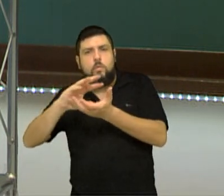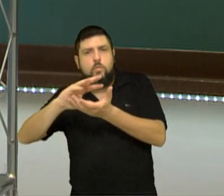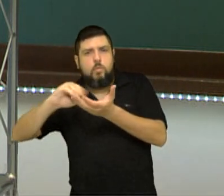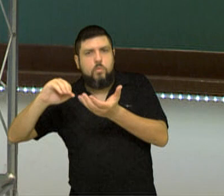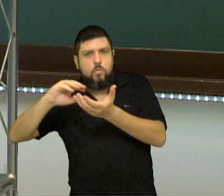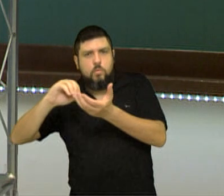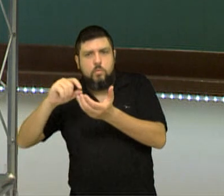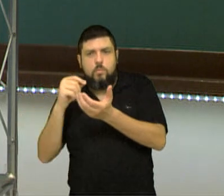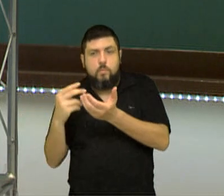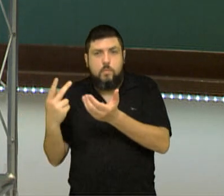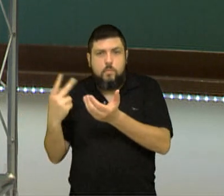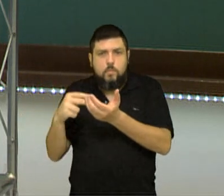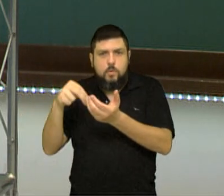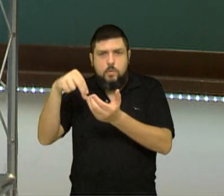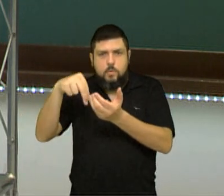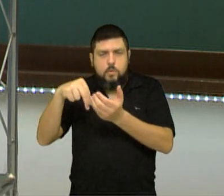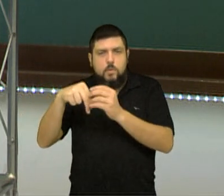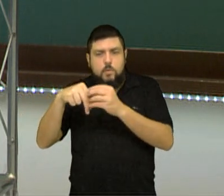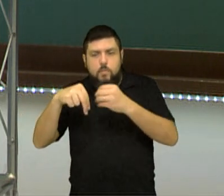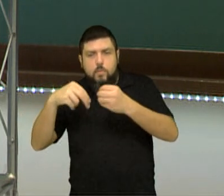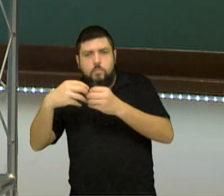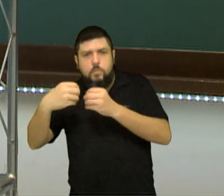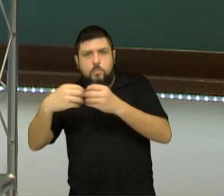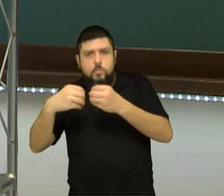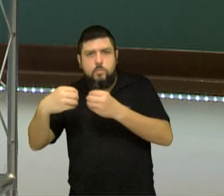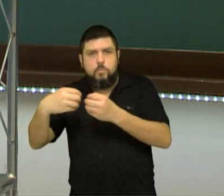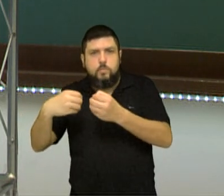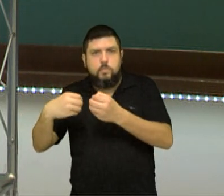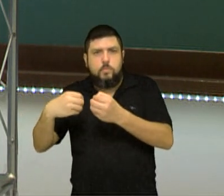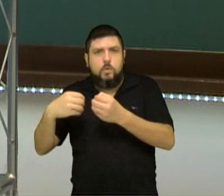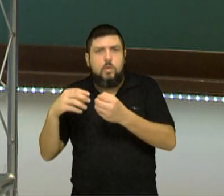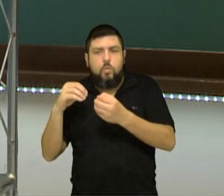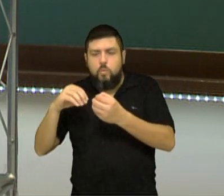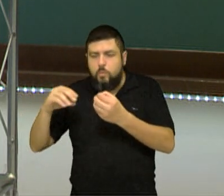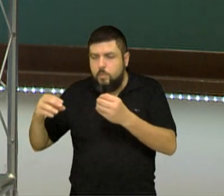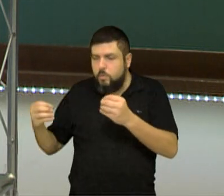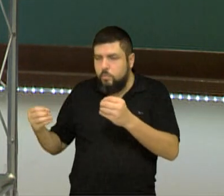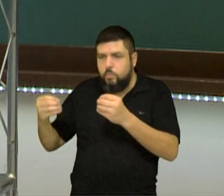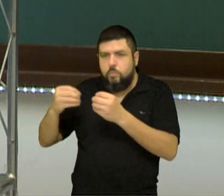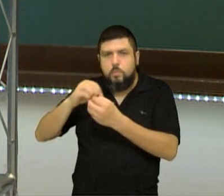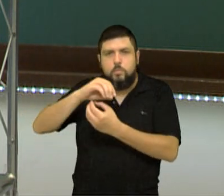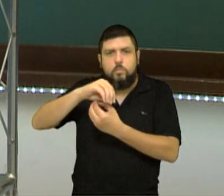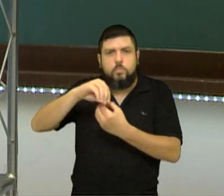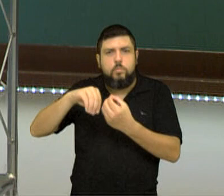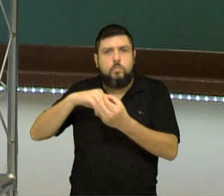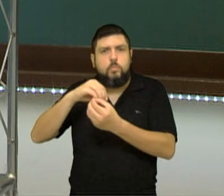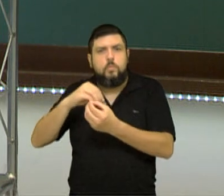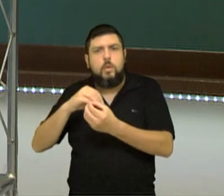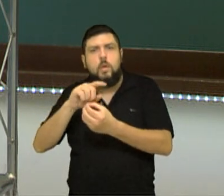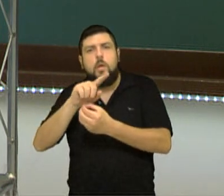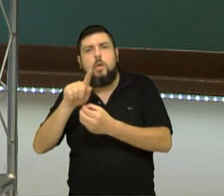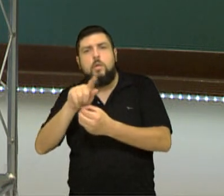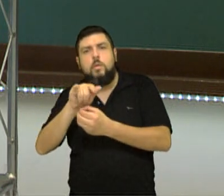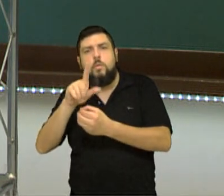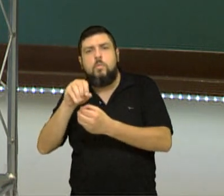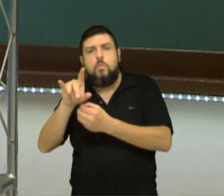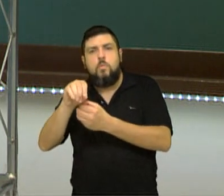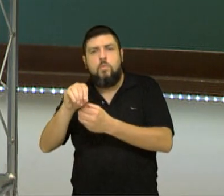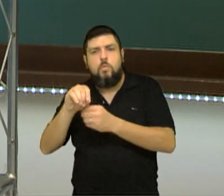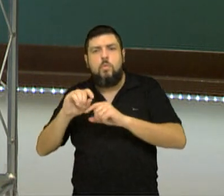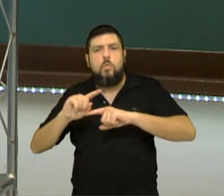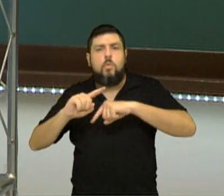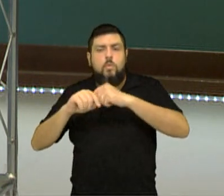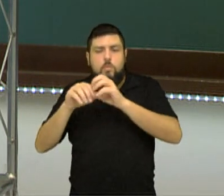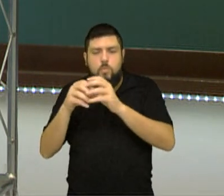células N ali. Esses gametas vão sofrer fecundação, formando um zigoto 2N, que vai formar novamente um esporófito 2N.